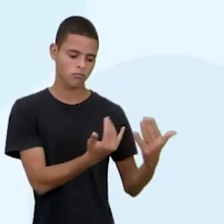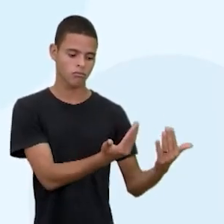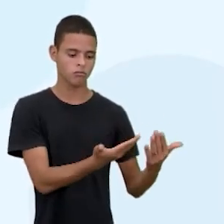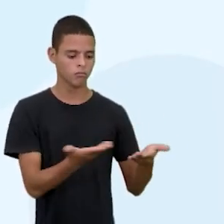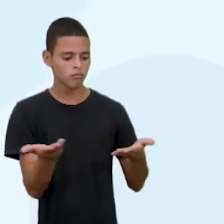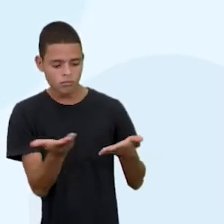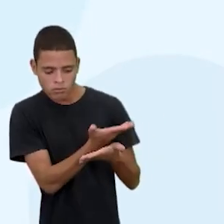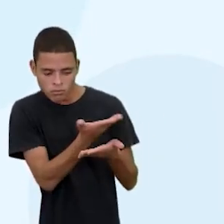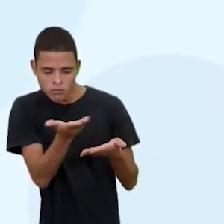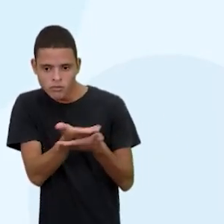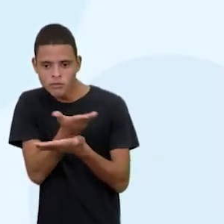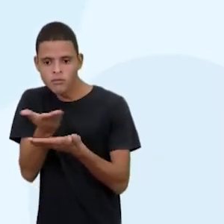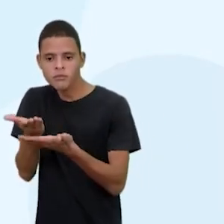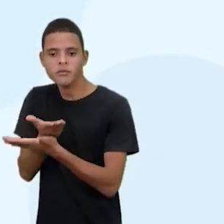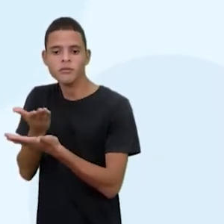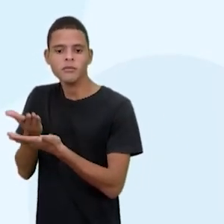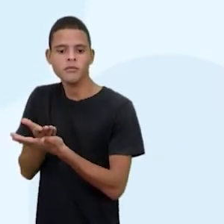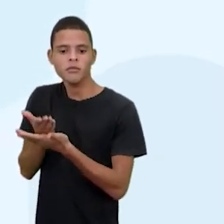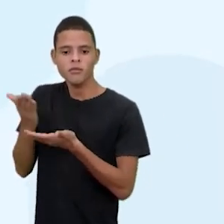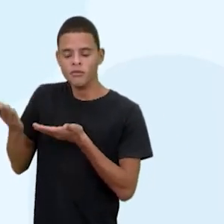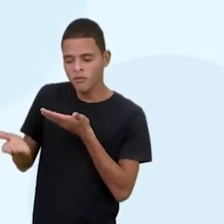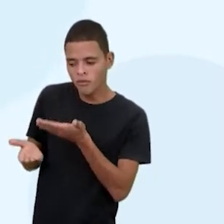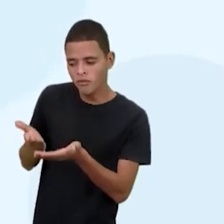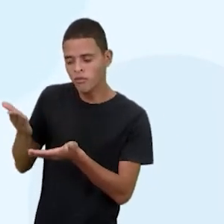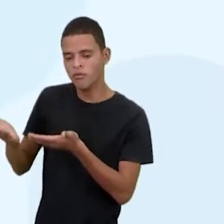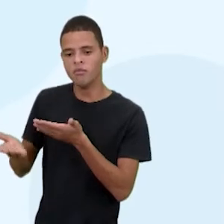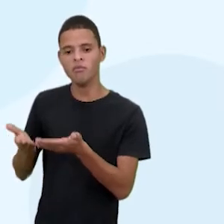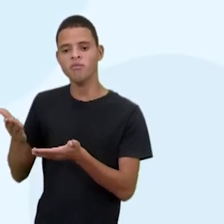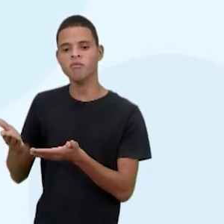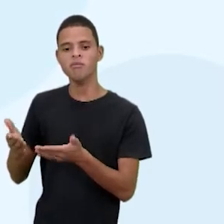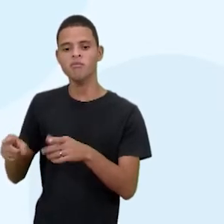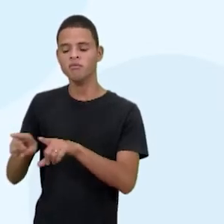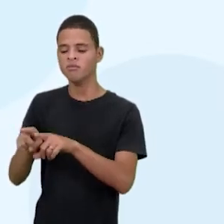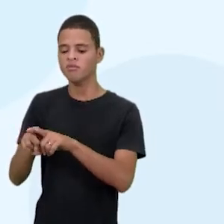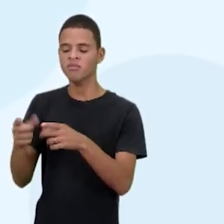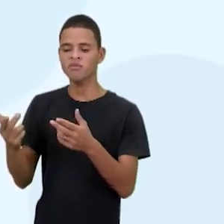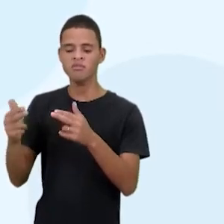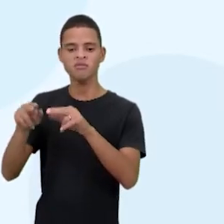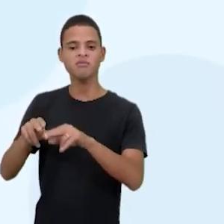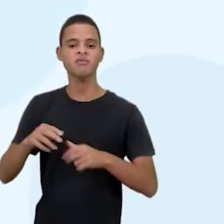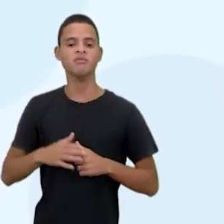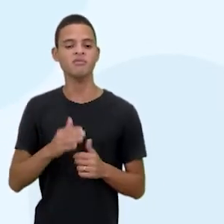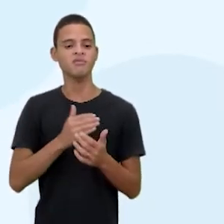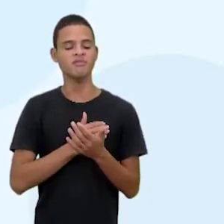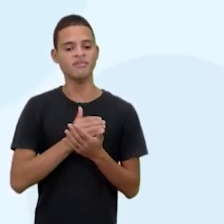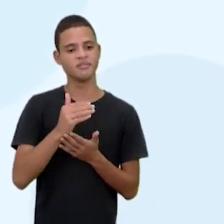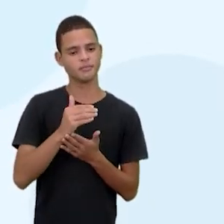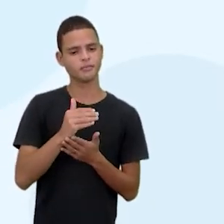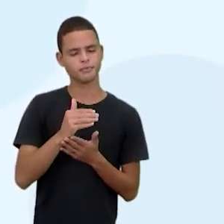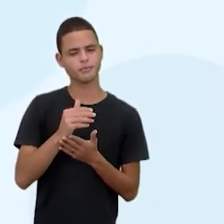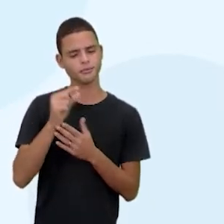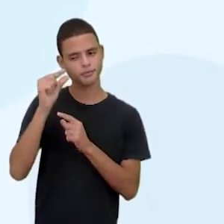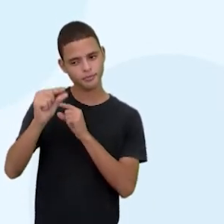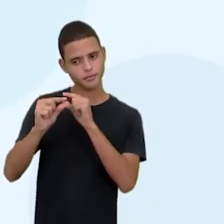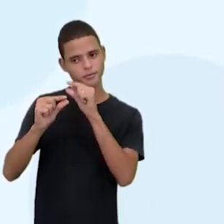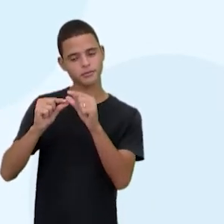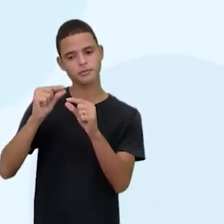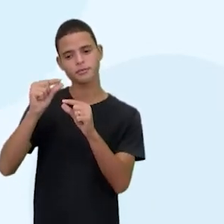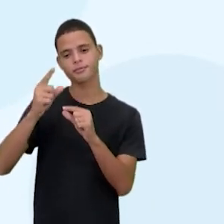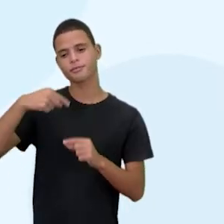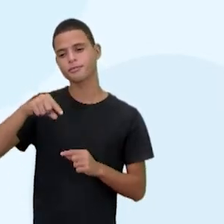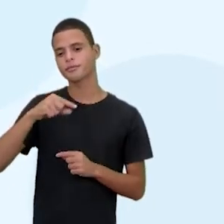vezes, masculino, né? Que está entrando aí nesse âmbito, né? Do mundo adulto, mas também ali na